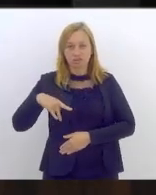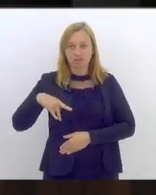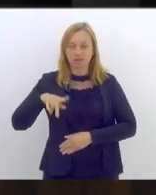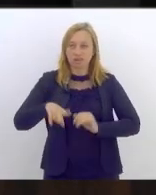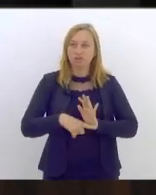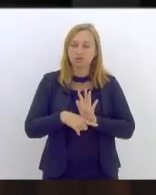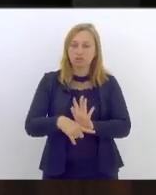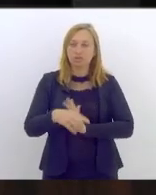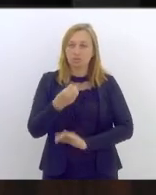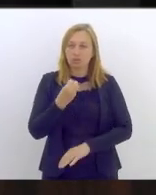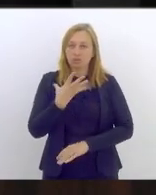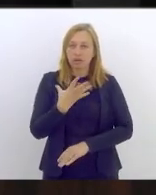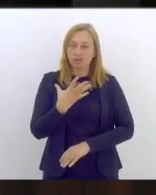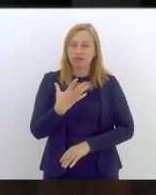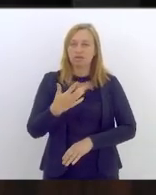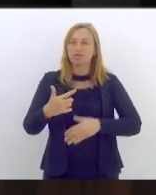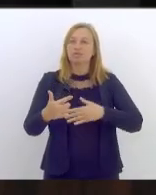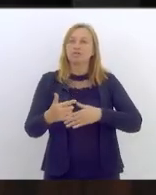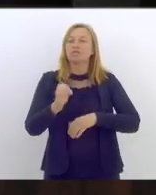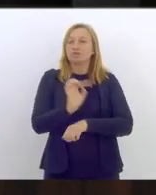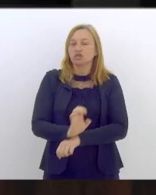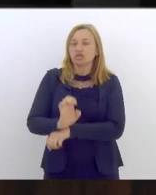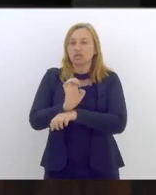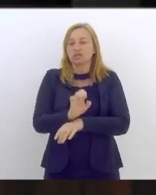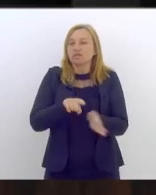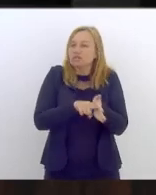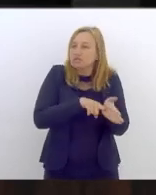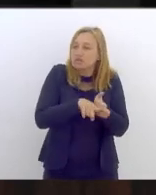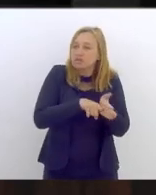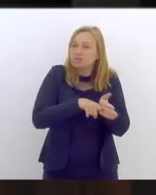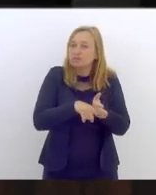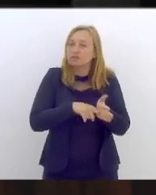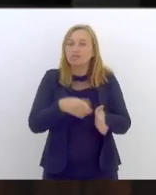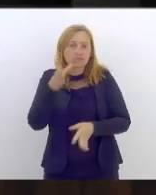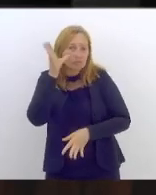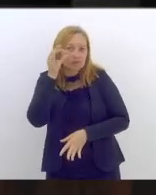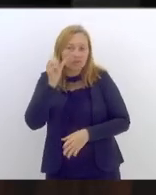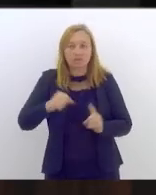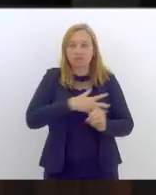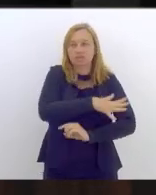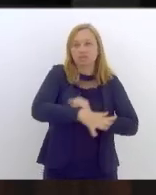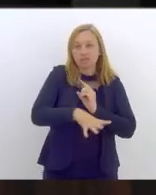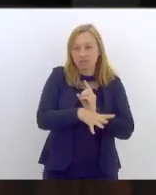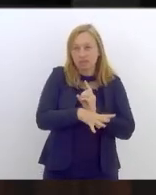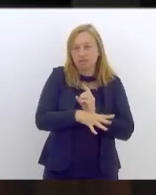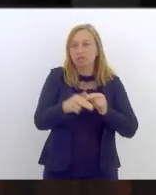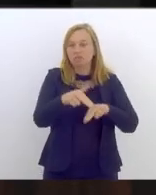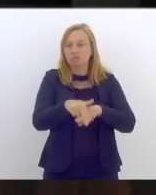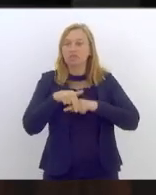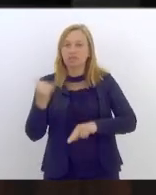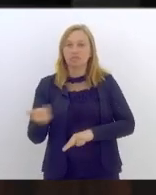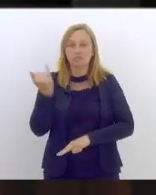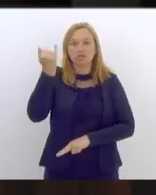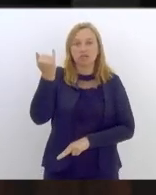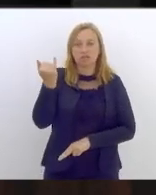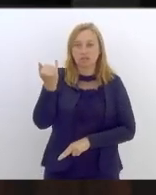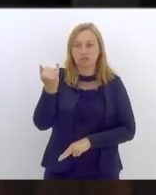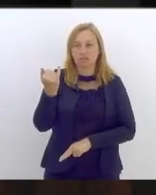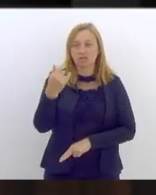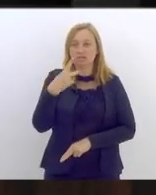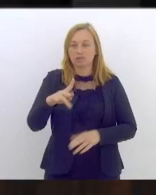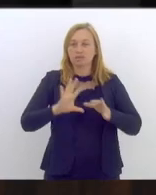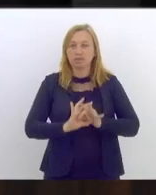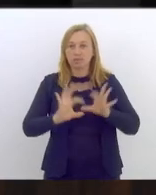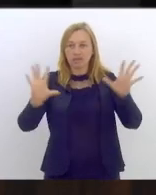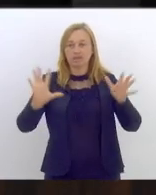efetiva com o estado fiscalizando e protegendo os interesses fundamentais da sociedade por isso a importância de sua plena autonomia